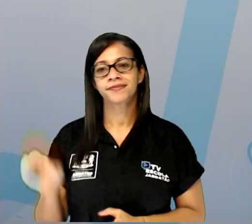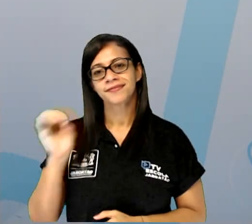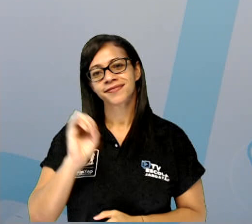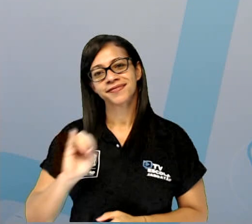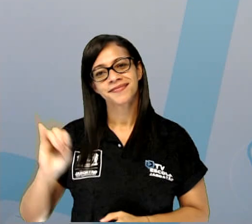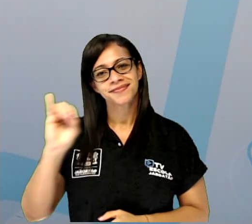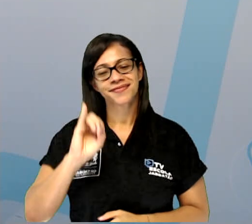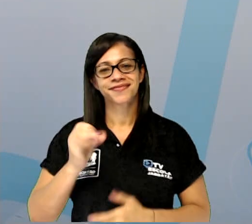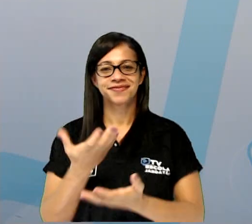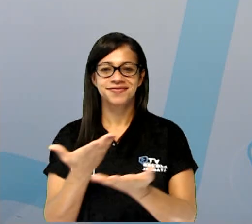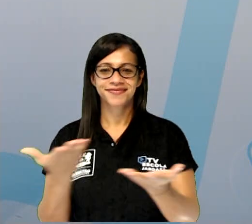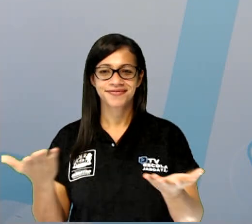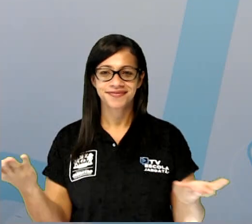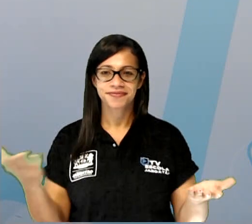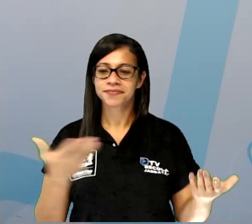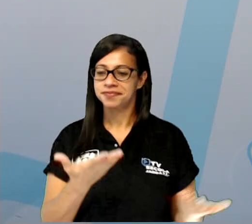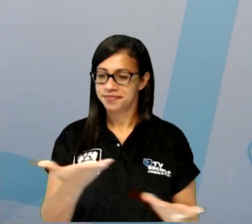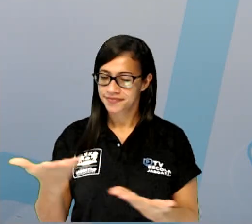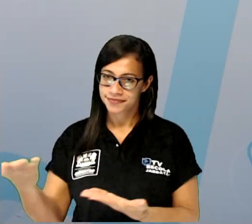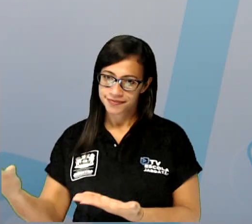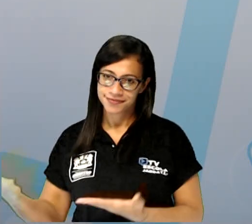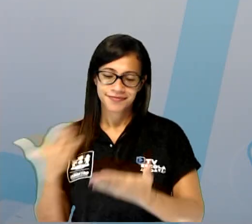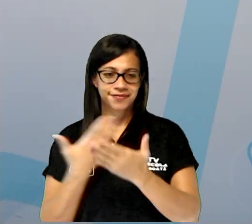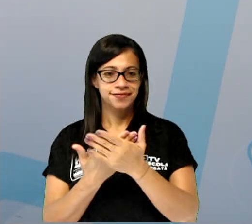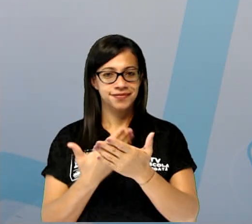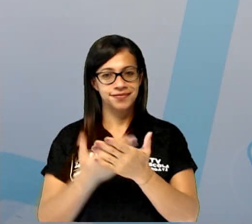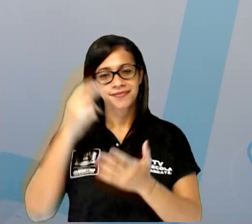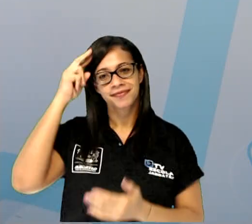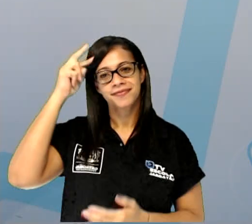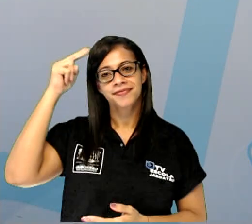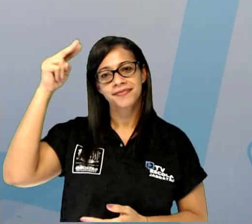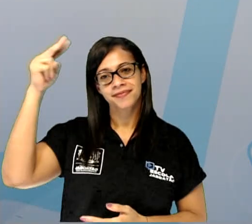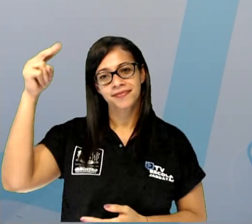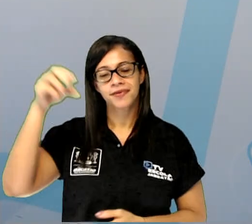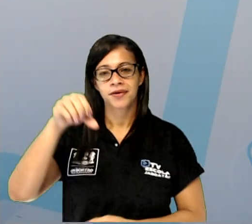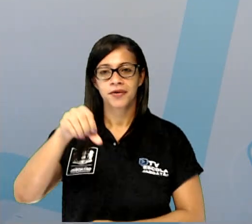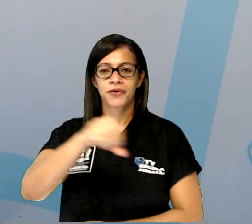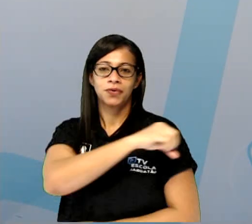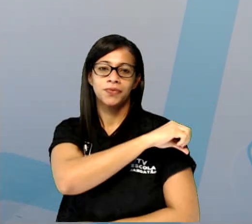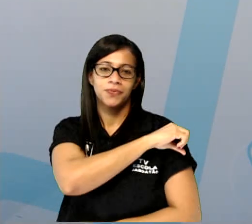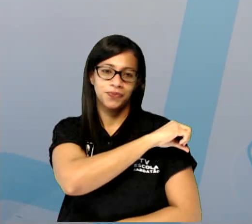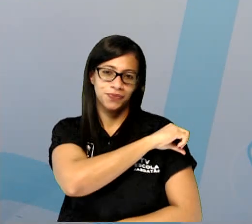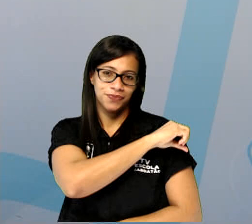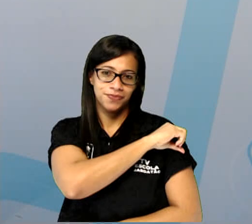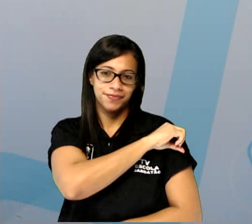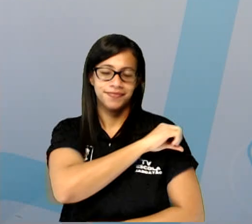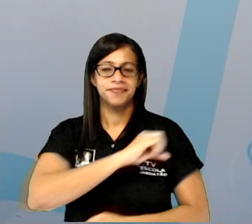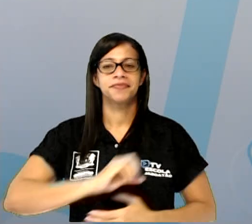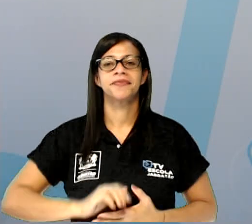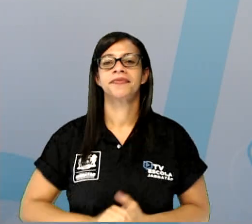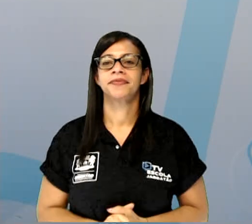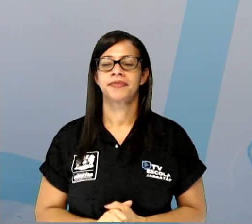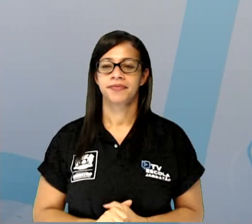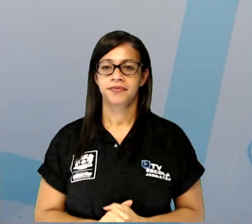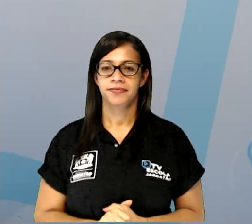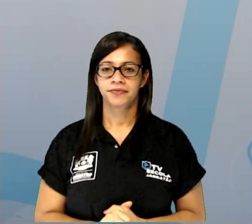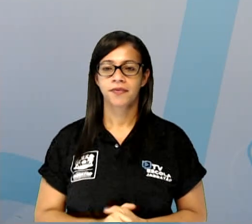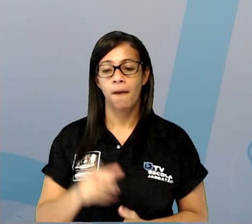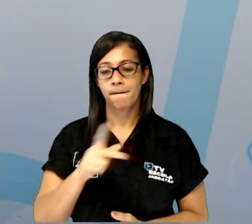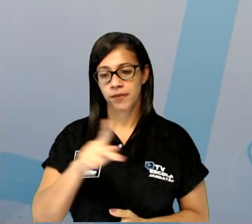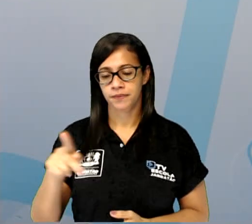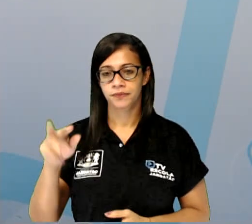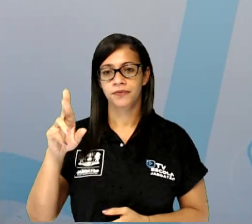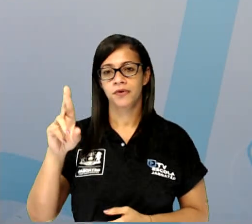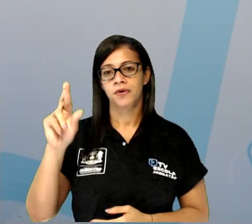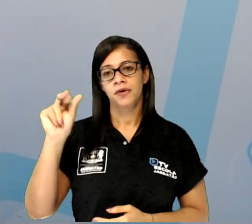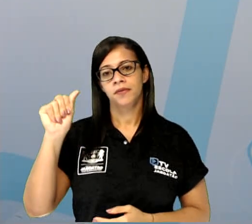Olá, estudantes, sejam bem-vindos a mais uma aula de História do 9º ano do projeto TV Escola Jaboatão. Eu sou o professor